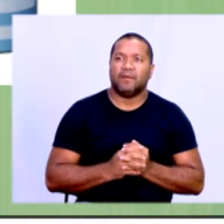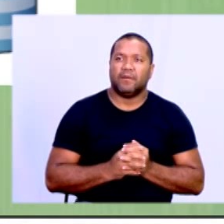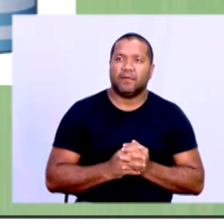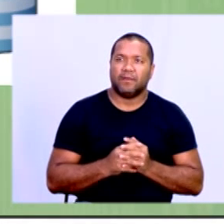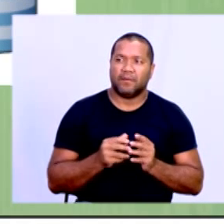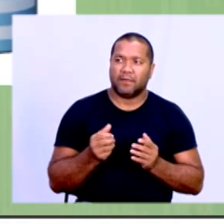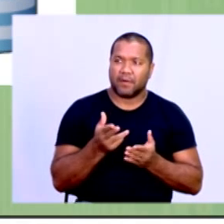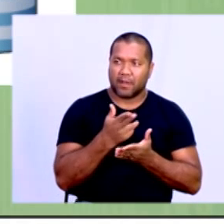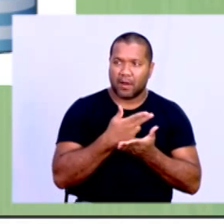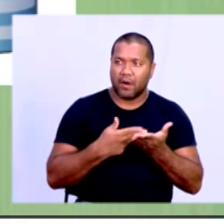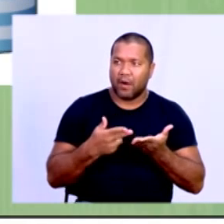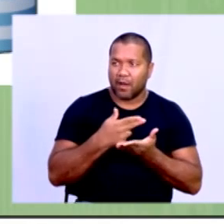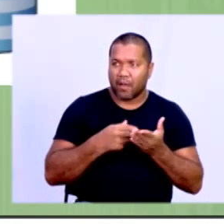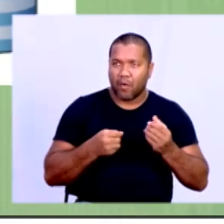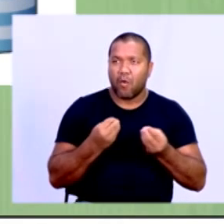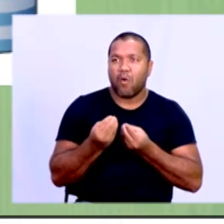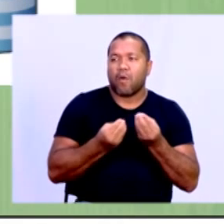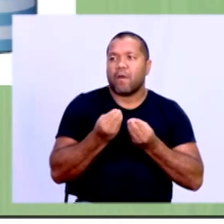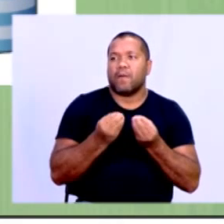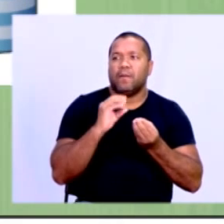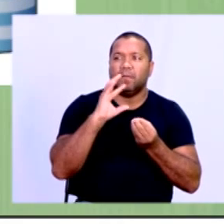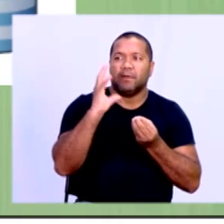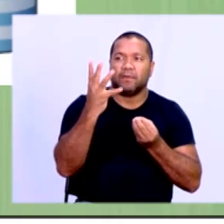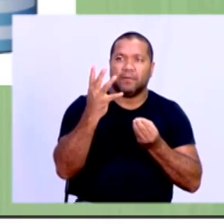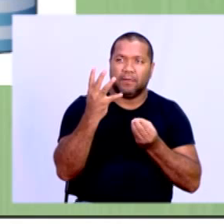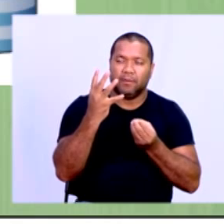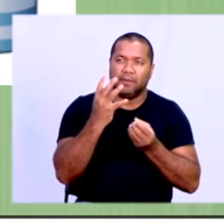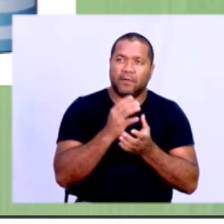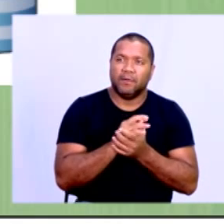framework, como funciona, né? Então, veja bem.